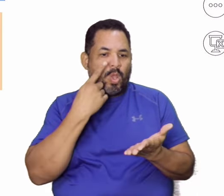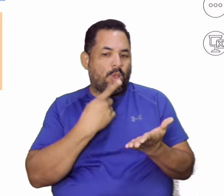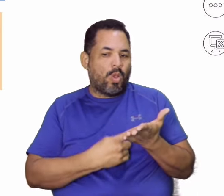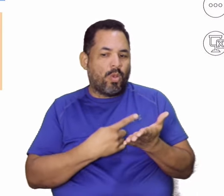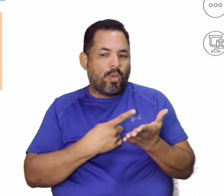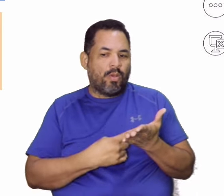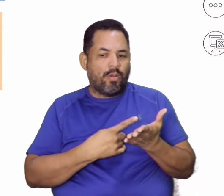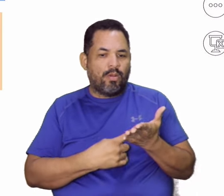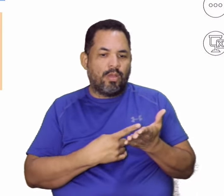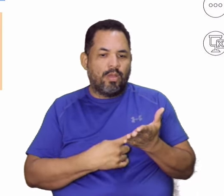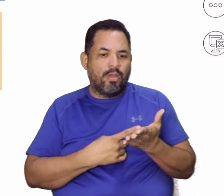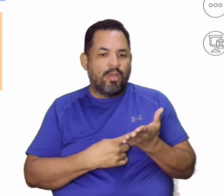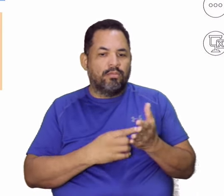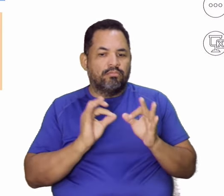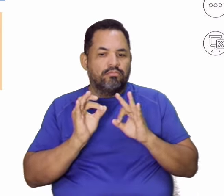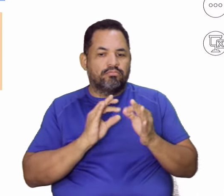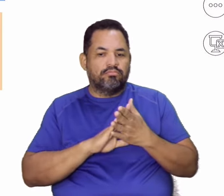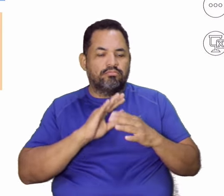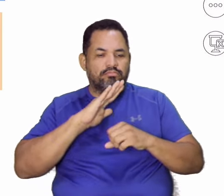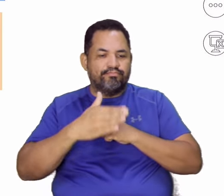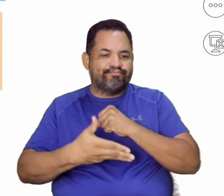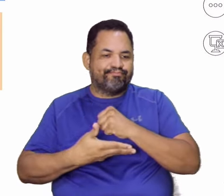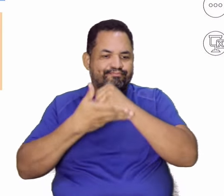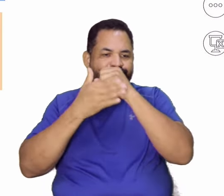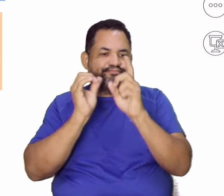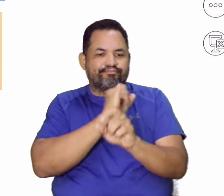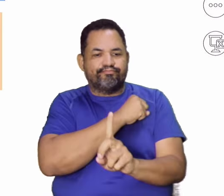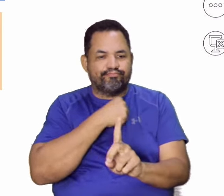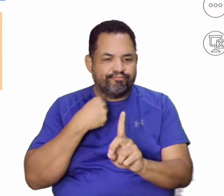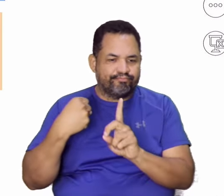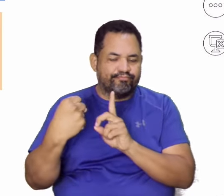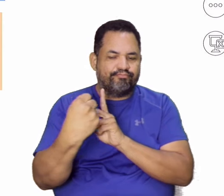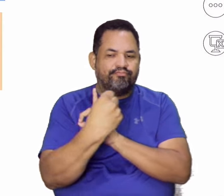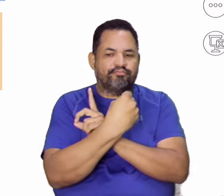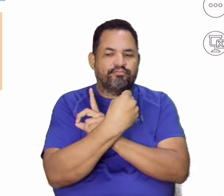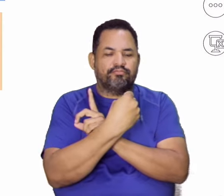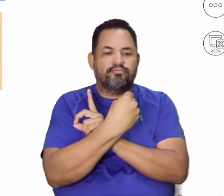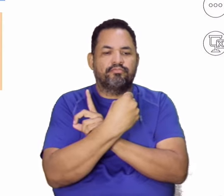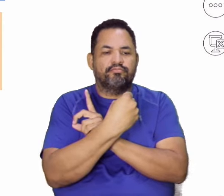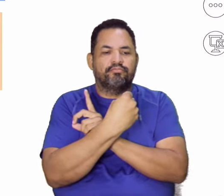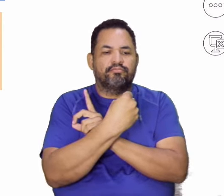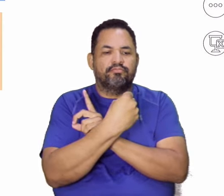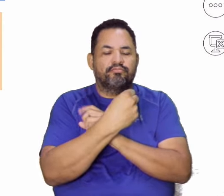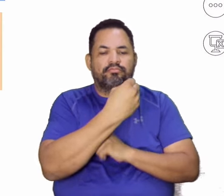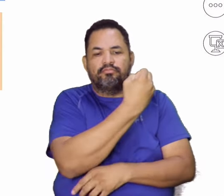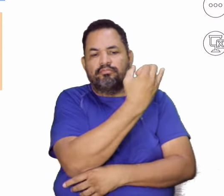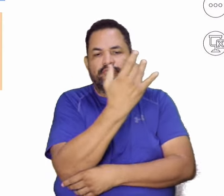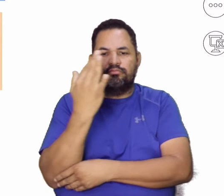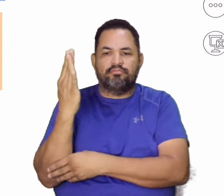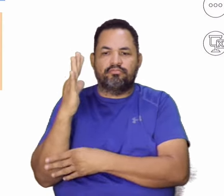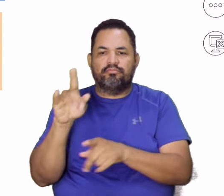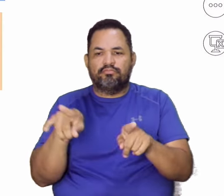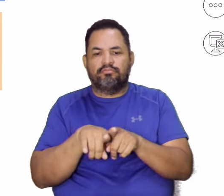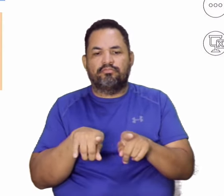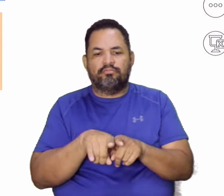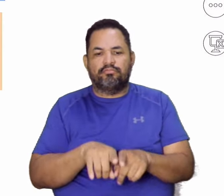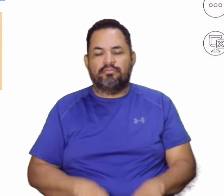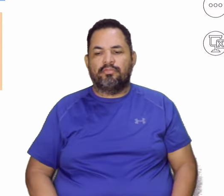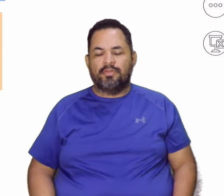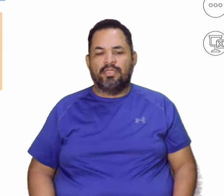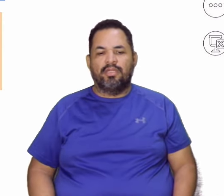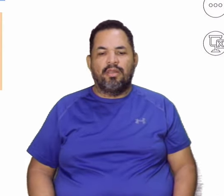forma comprometida com a sustentabilidade e com o a questão socioambiental também